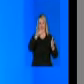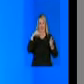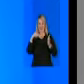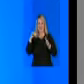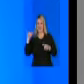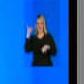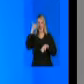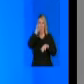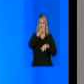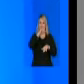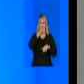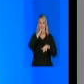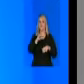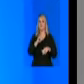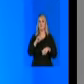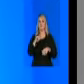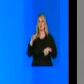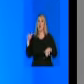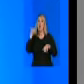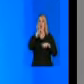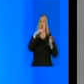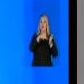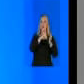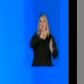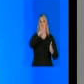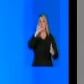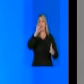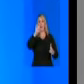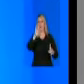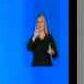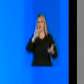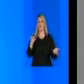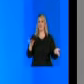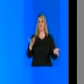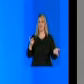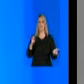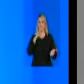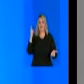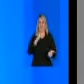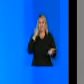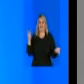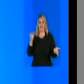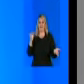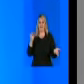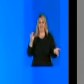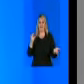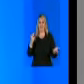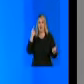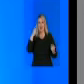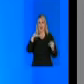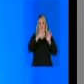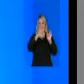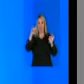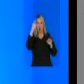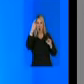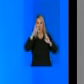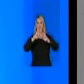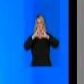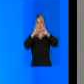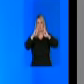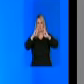até do aeroporto Santos Dumont até a Gávea é inexequível, é em cima da linha 1 do metrô, não